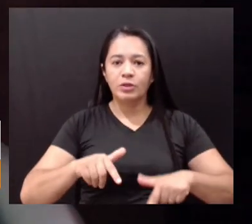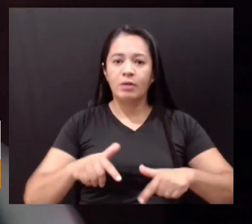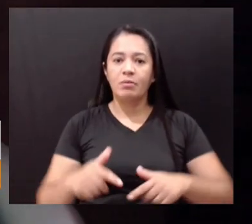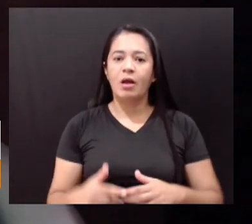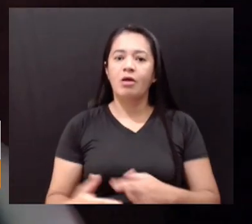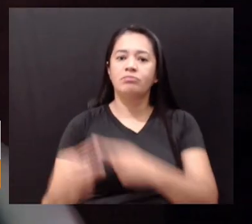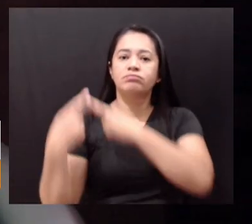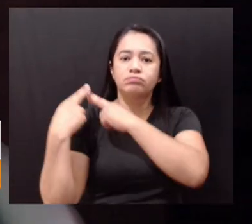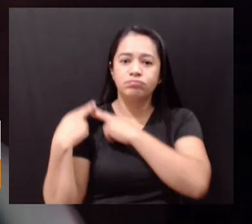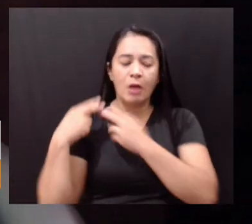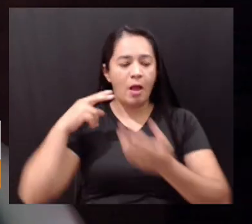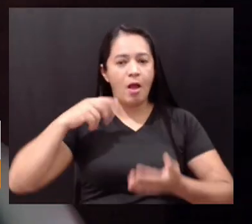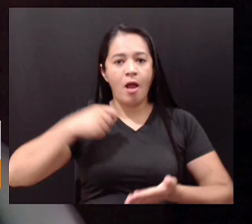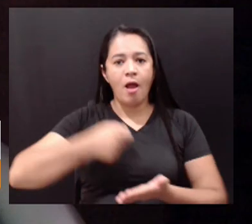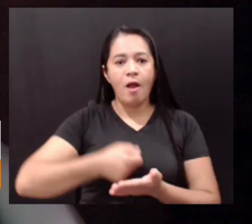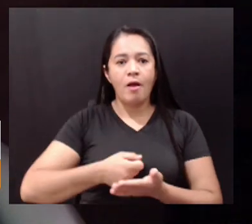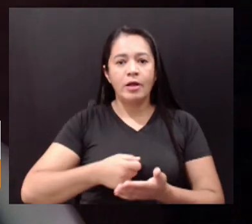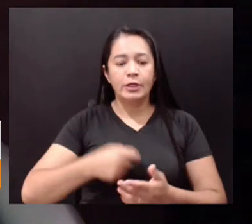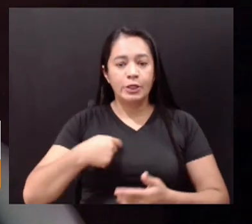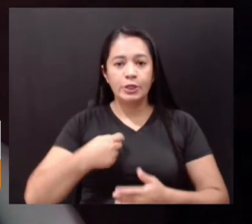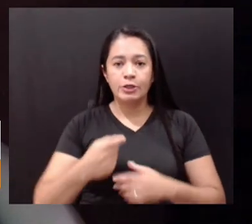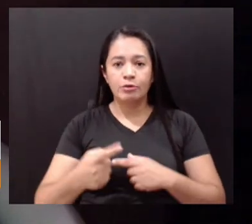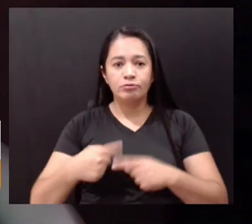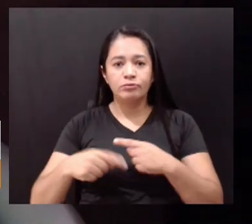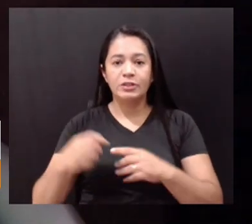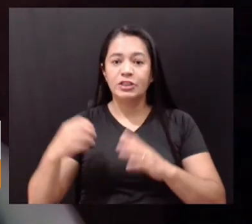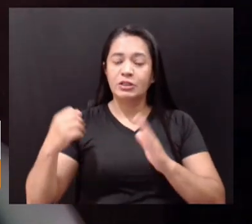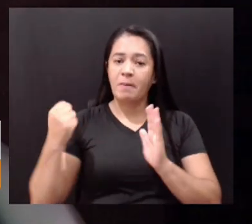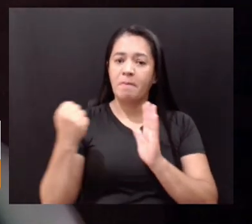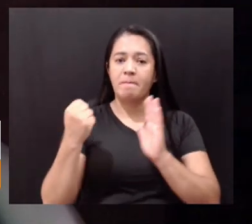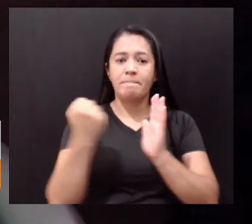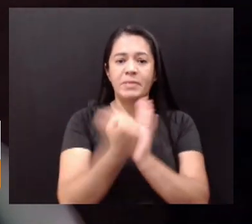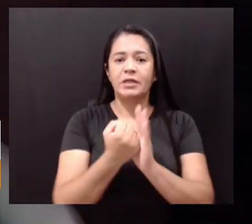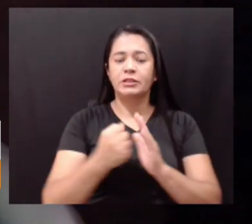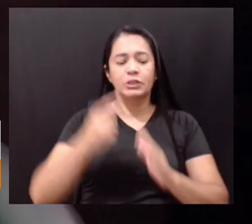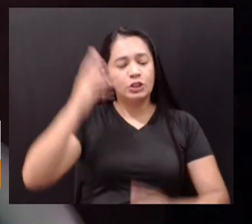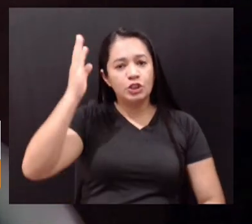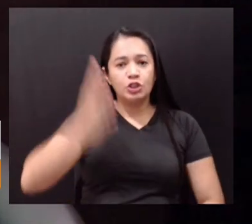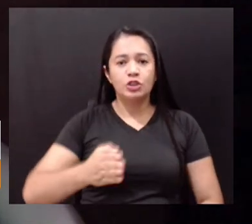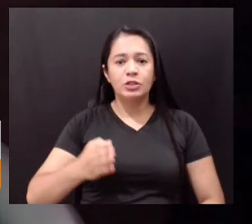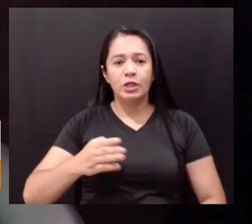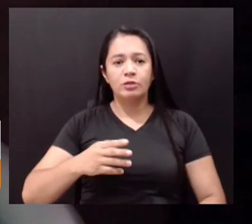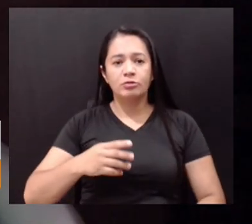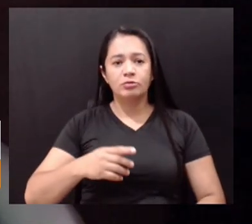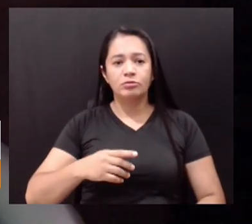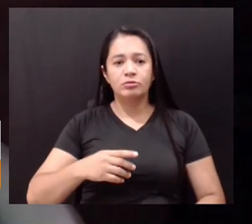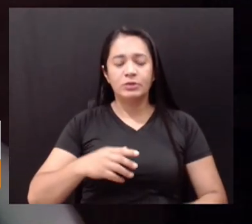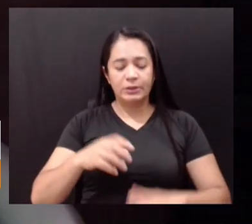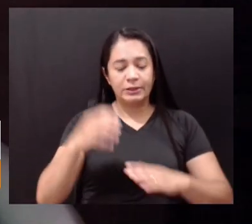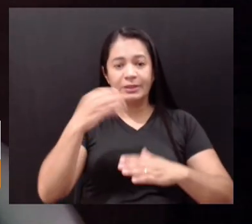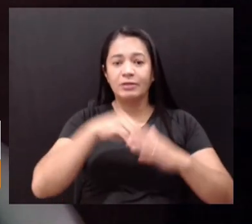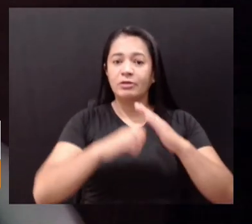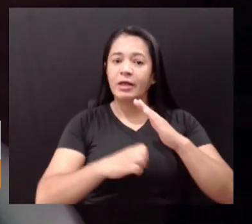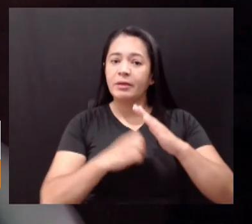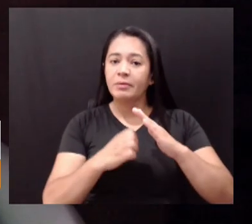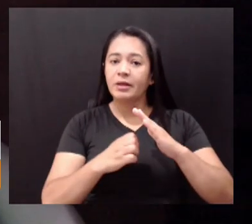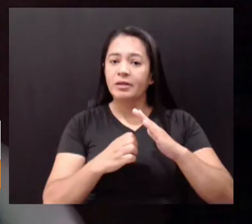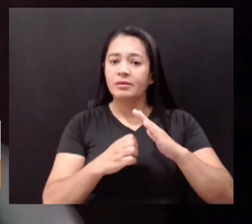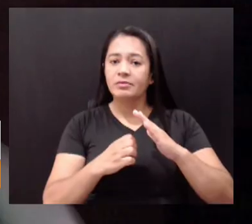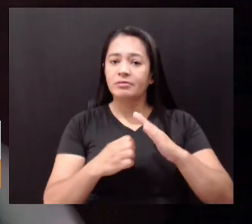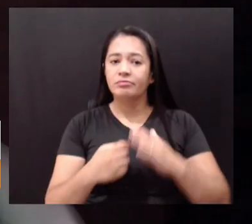que eu desenvolvo, vai impactar diretamente no resultado global da organização ou da empresa na qual eu estou inserido, né. Então,